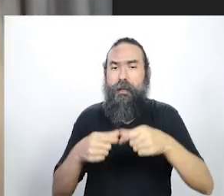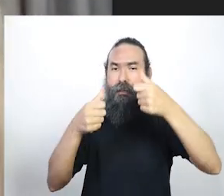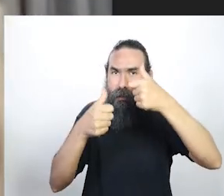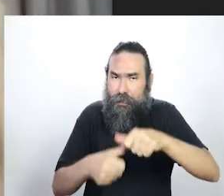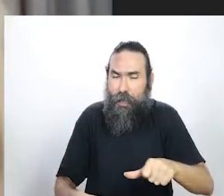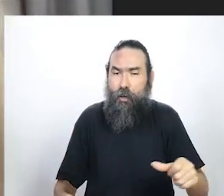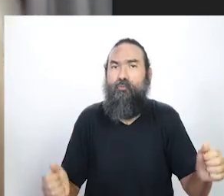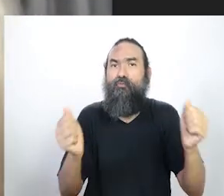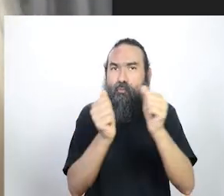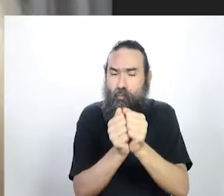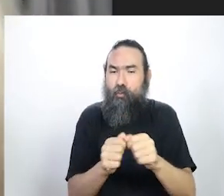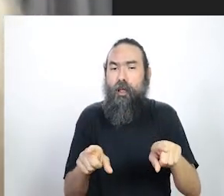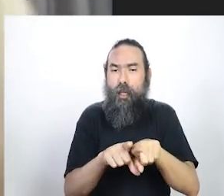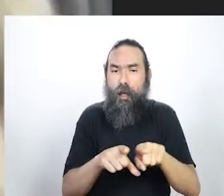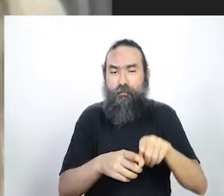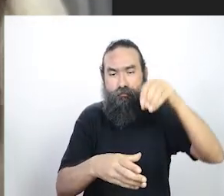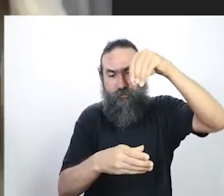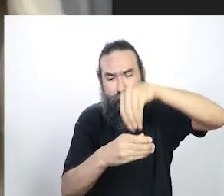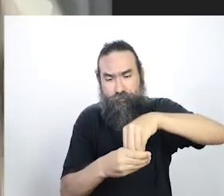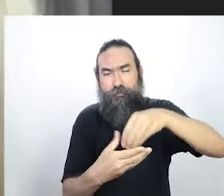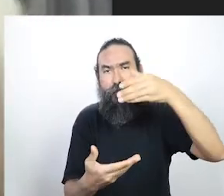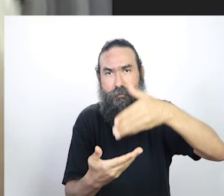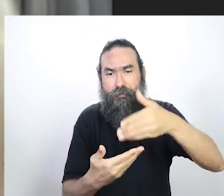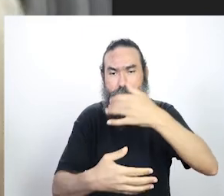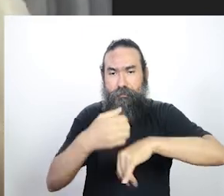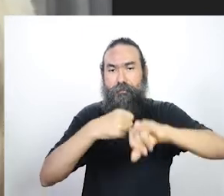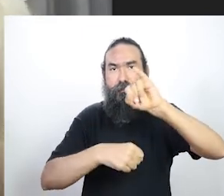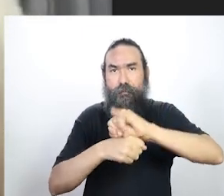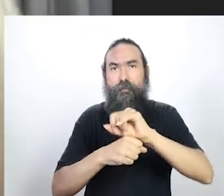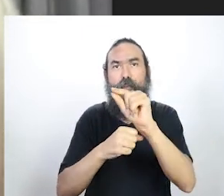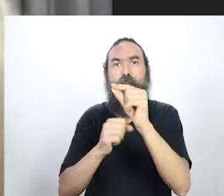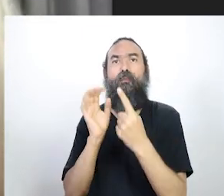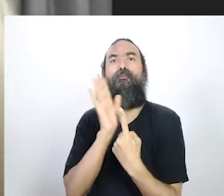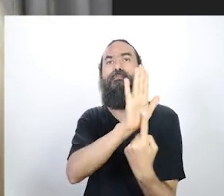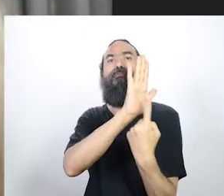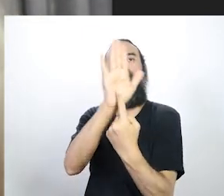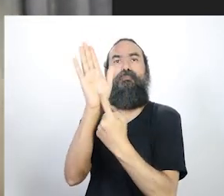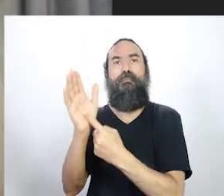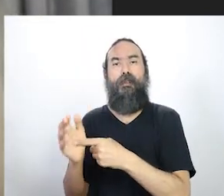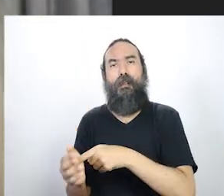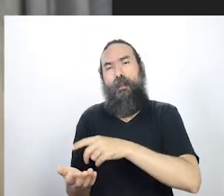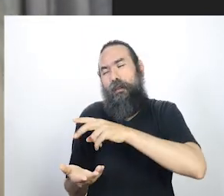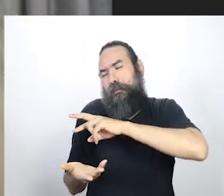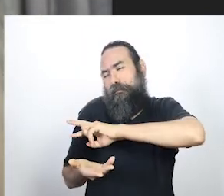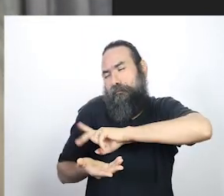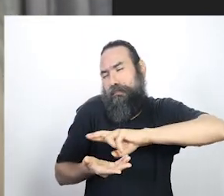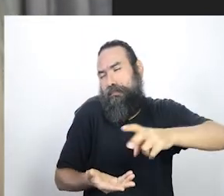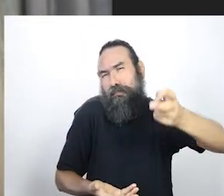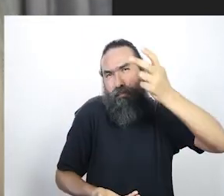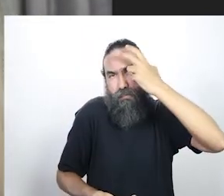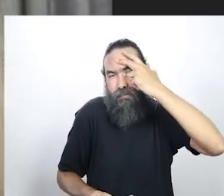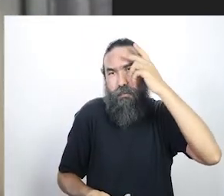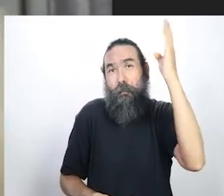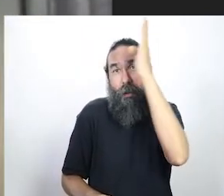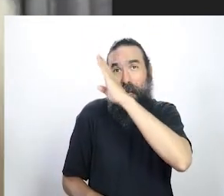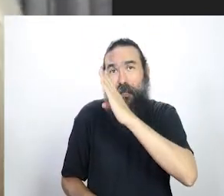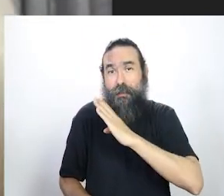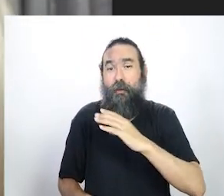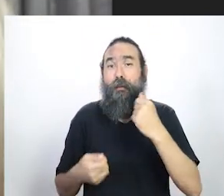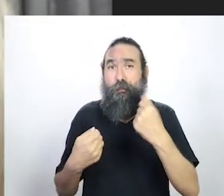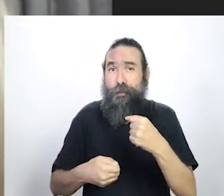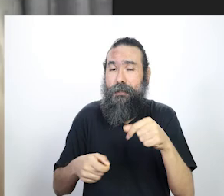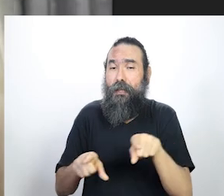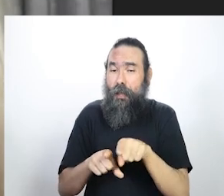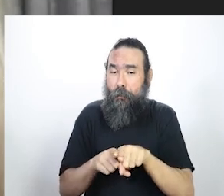pessoal também para compor e estar presente nessa plataforma, mostrando a diversidade cultural do nosso país, né? E os